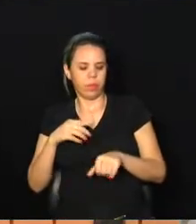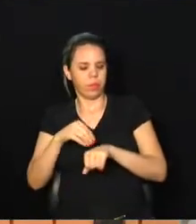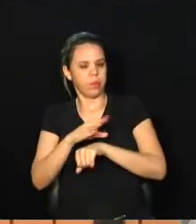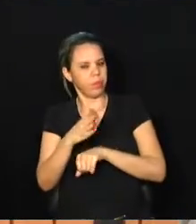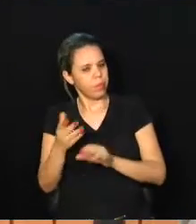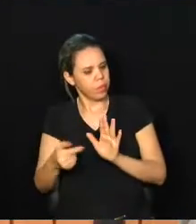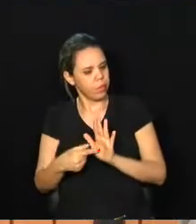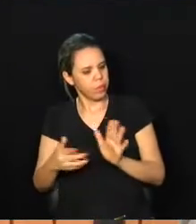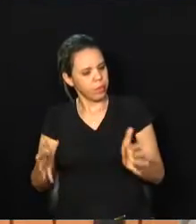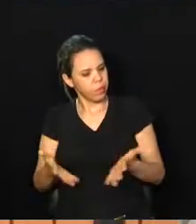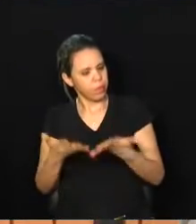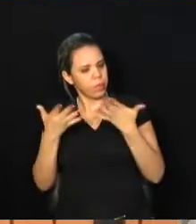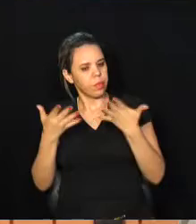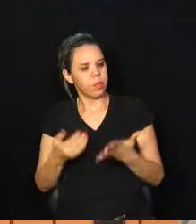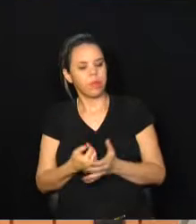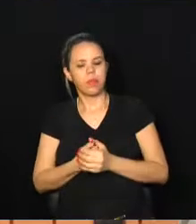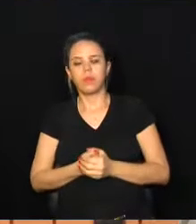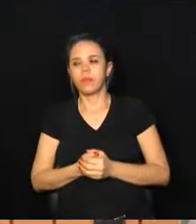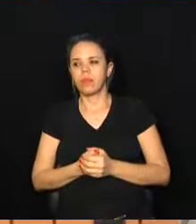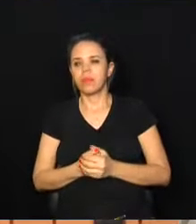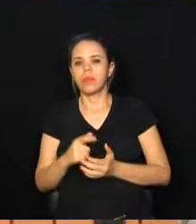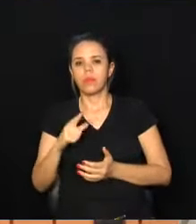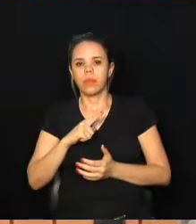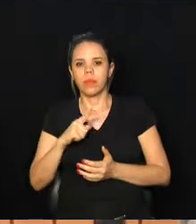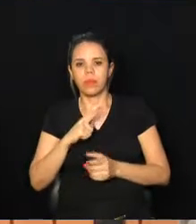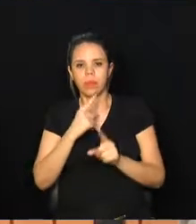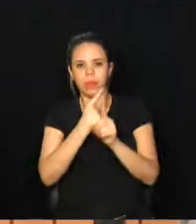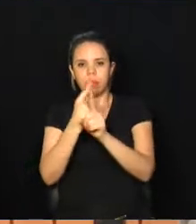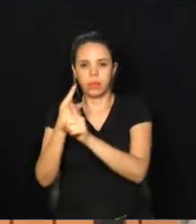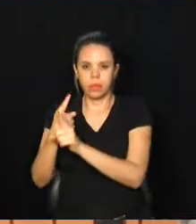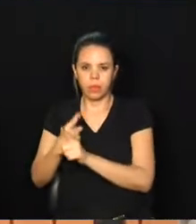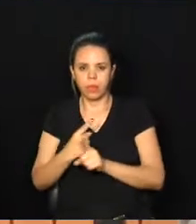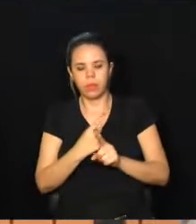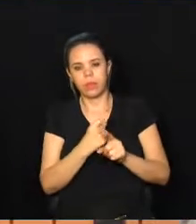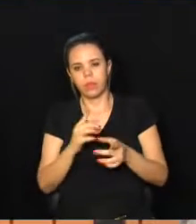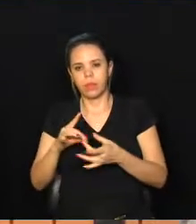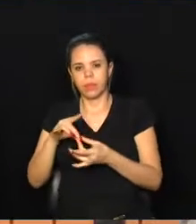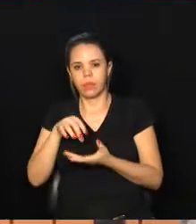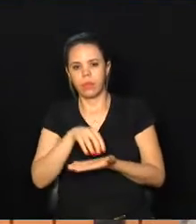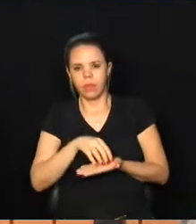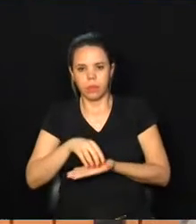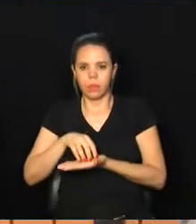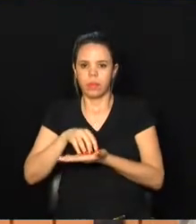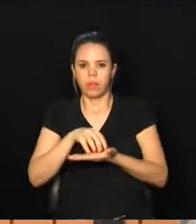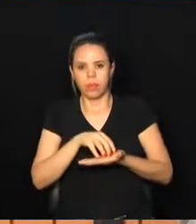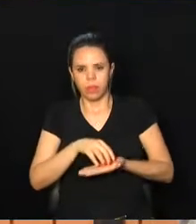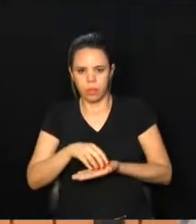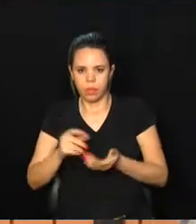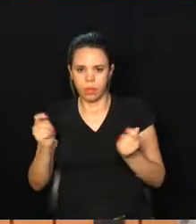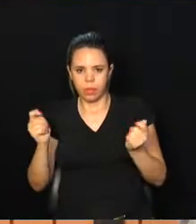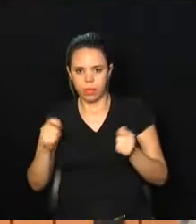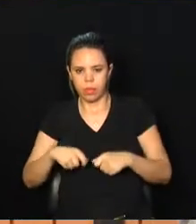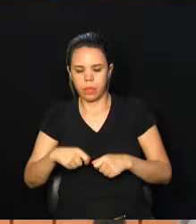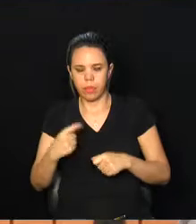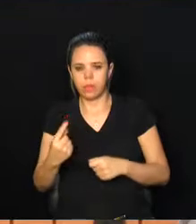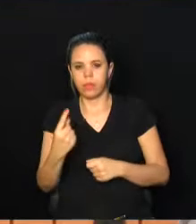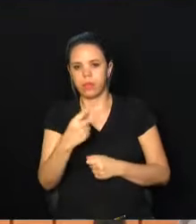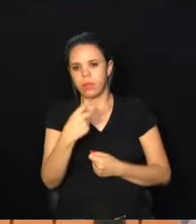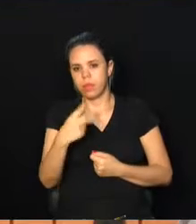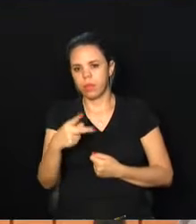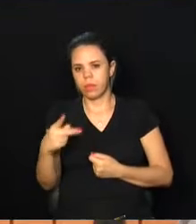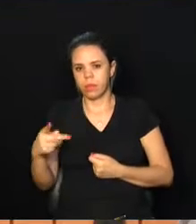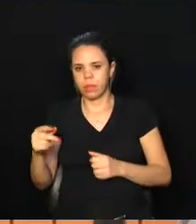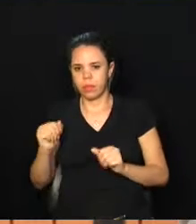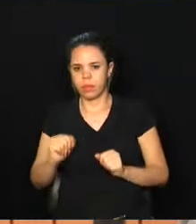leva, nos cativa a ter esses encontros de unidade e a possibilidade de cada um